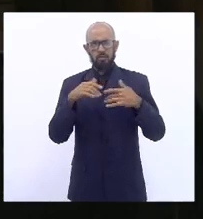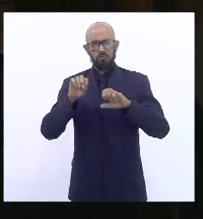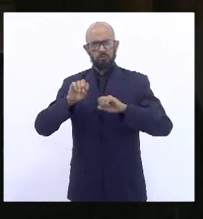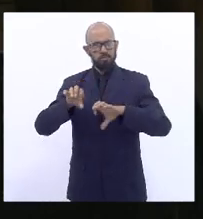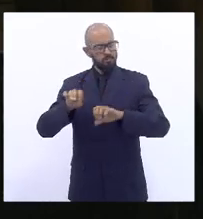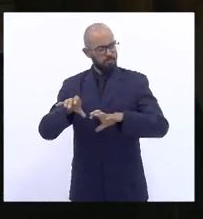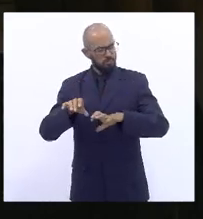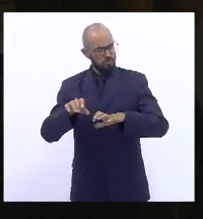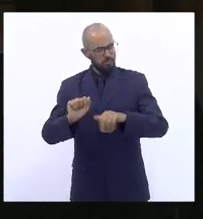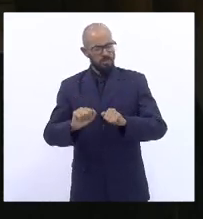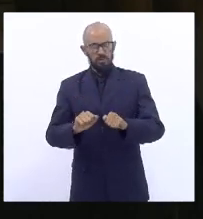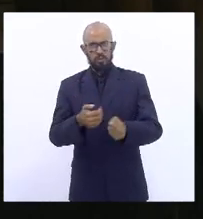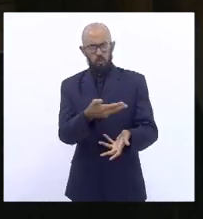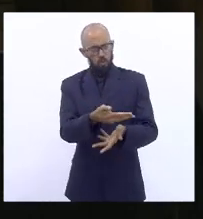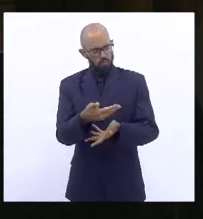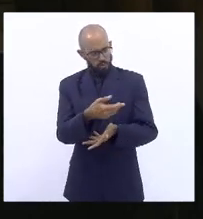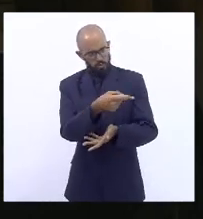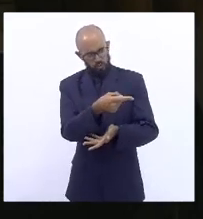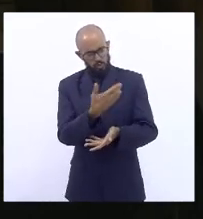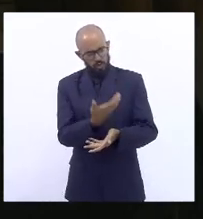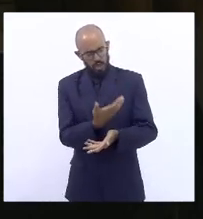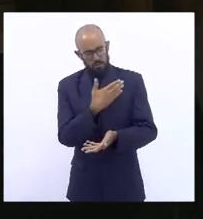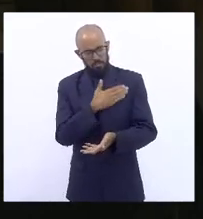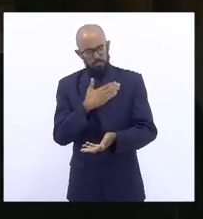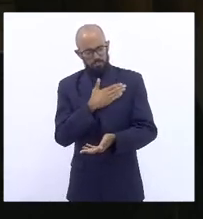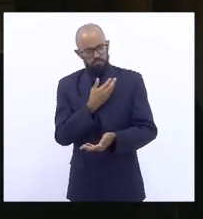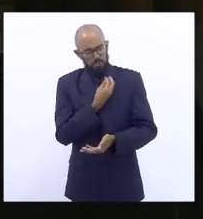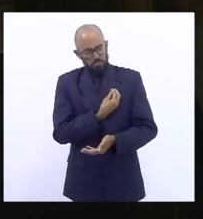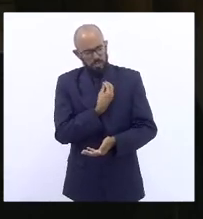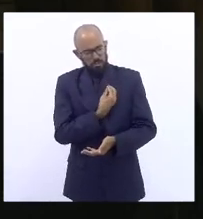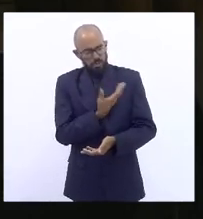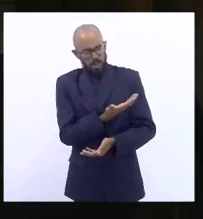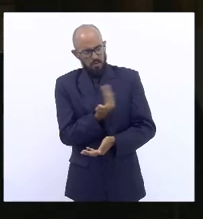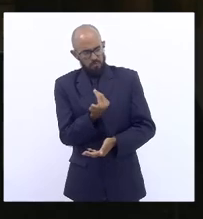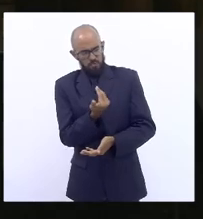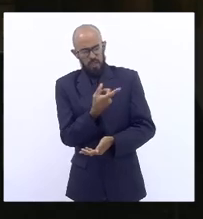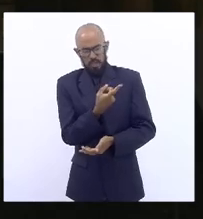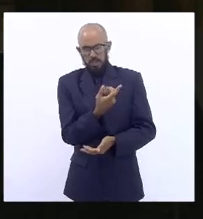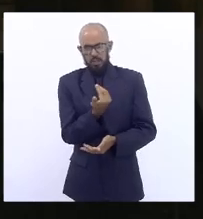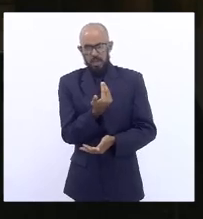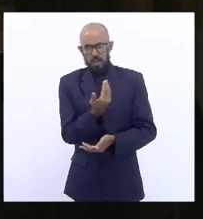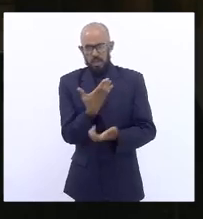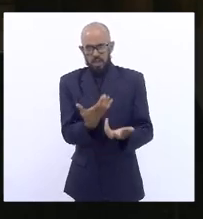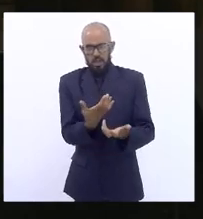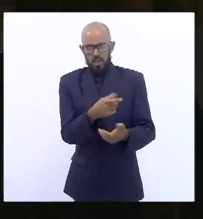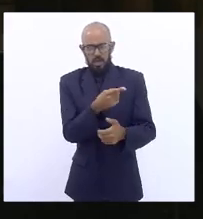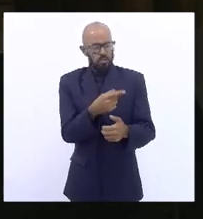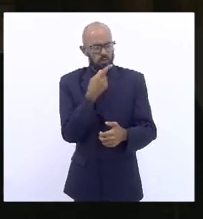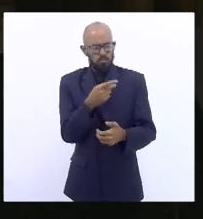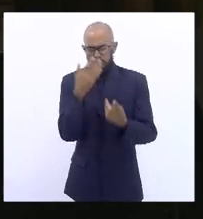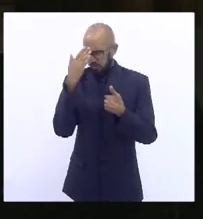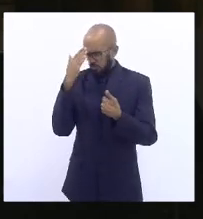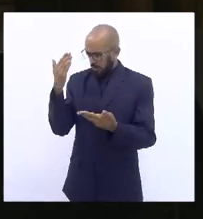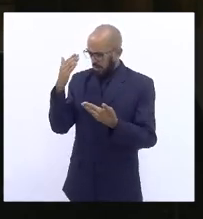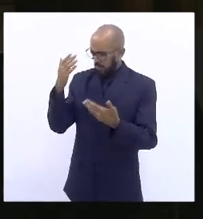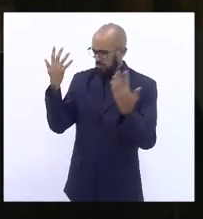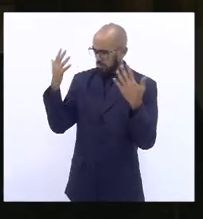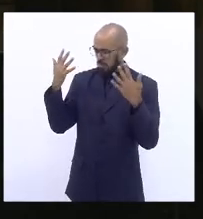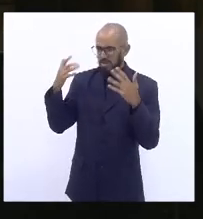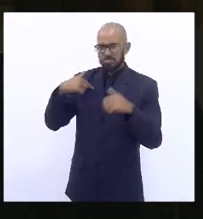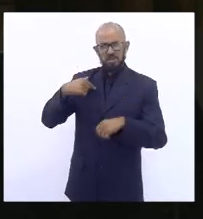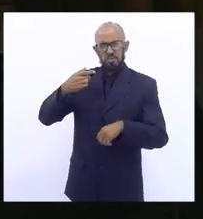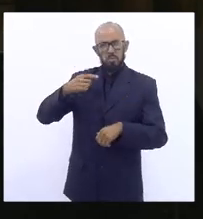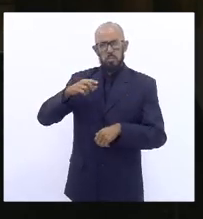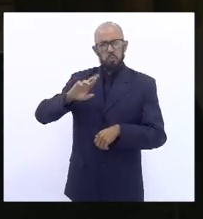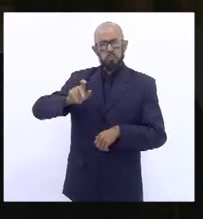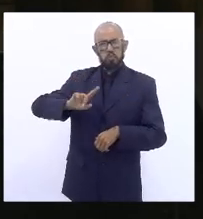educação. E convidei: o senhor não gostaria de participar do encontro? Aí ele falou assim: oh, obrigado, parabéns, mas eu não sou professor,